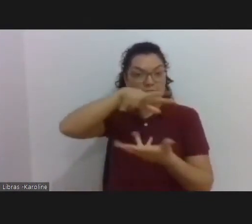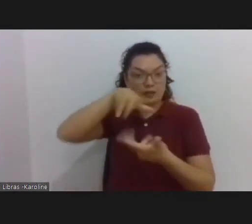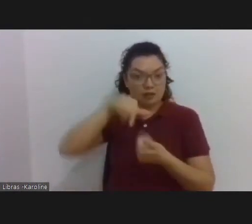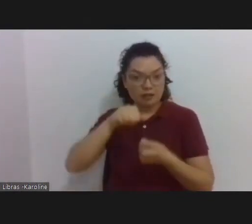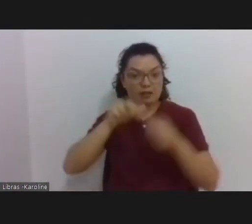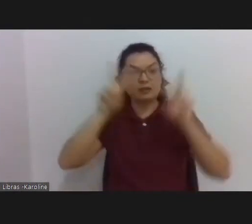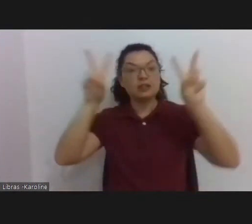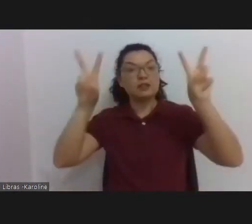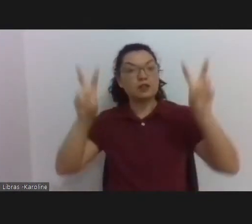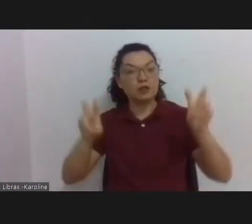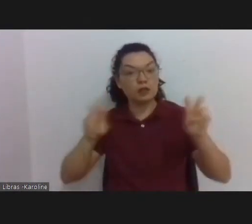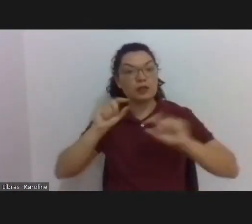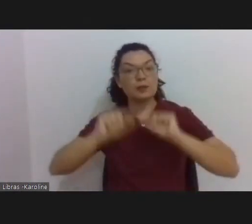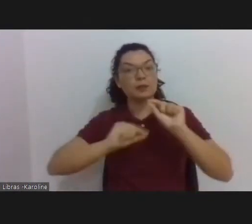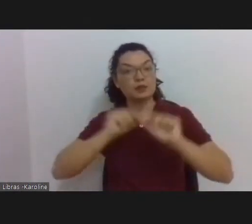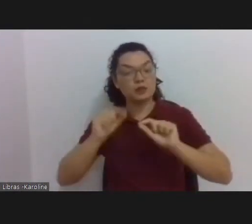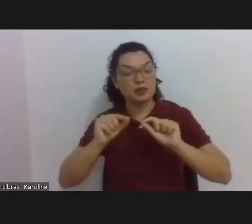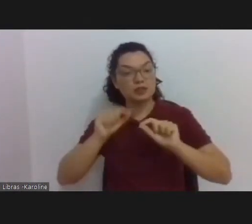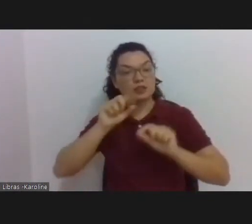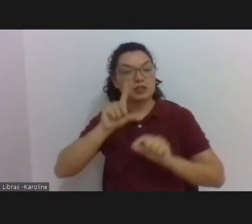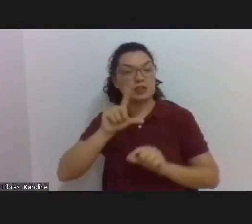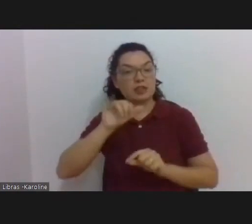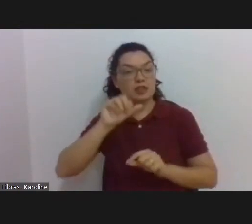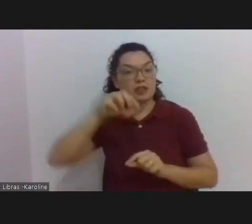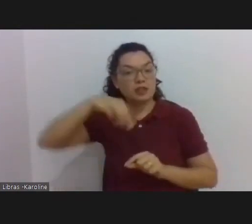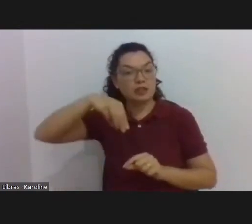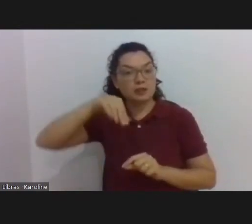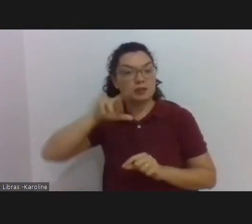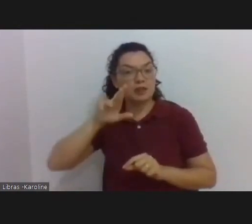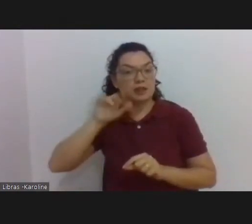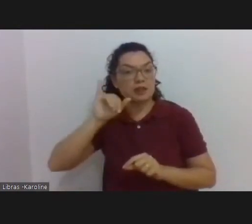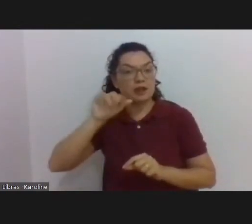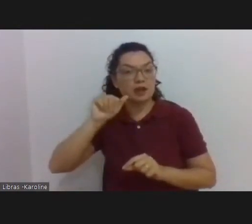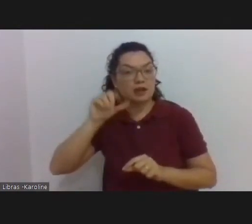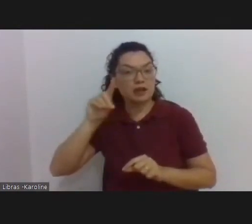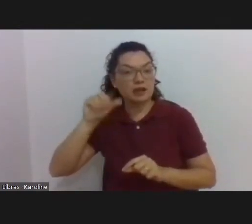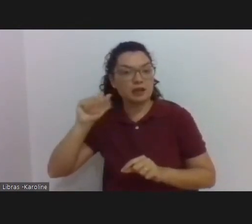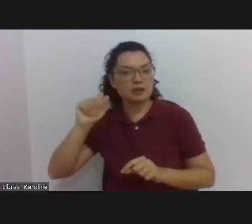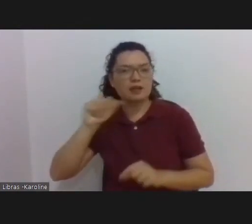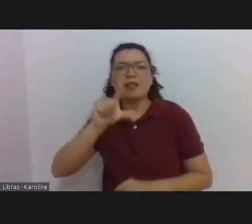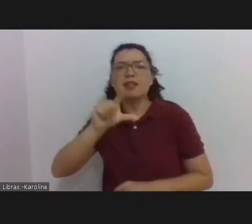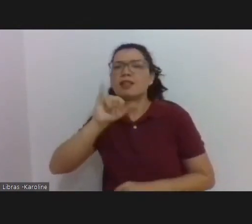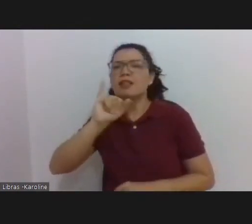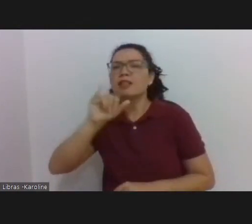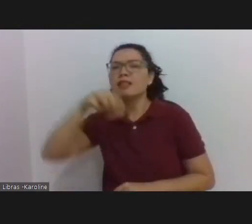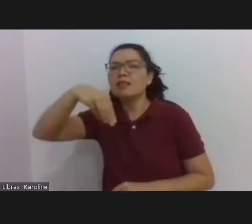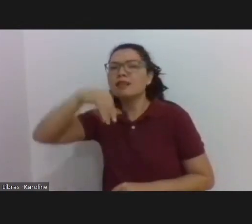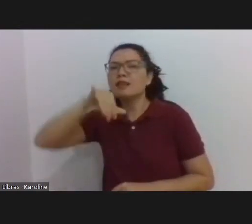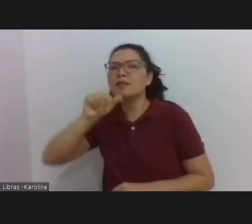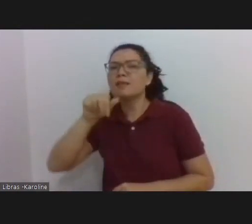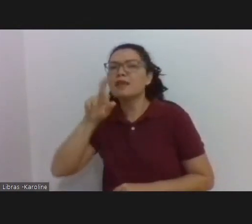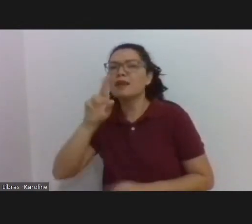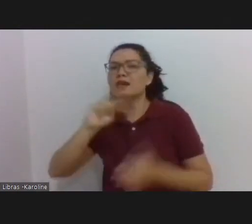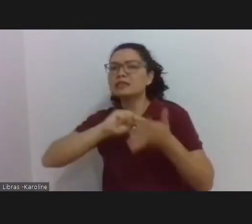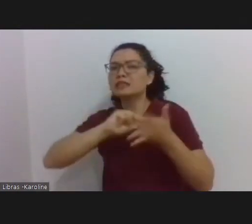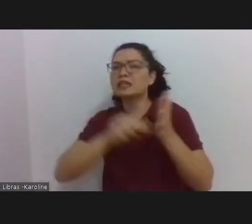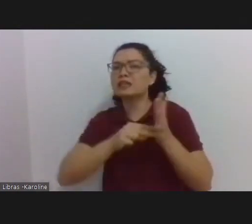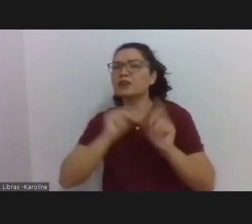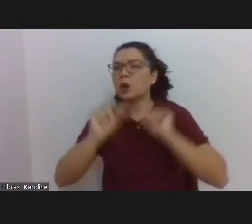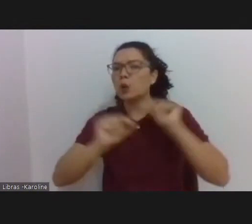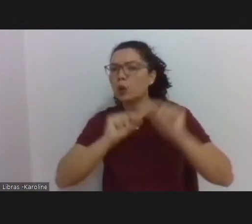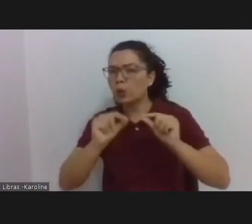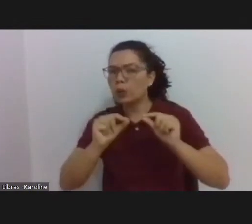arquitetura e urbanismo. Segundo a organização do evento, limiar é um começo, uma circunstância de limites ou